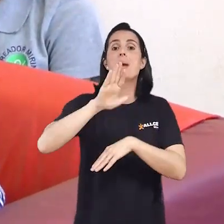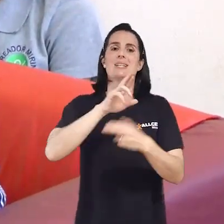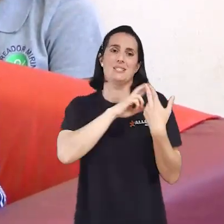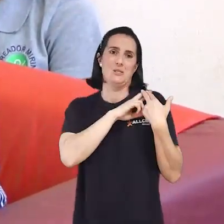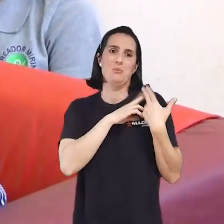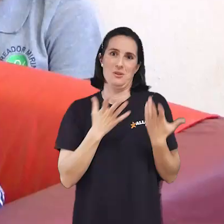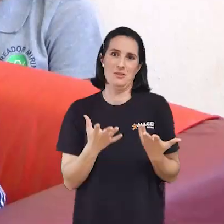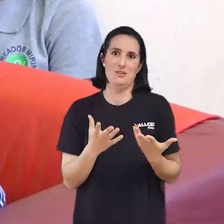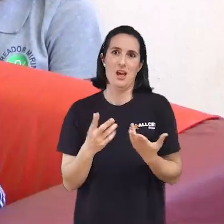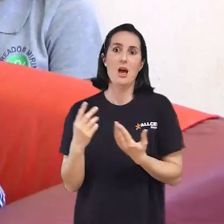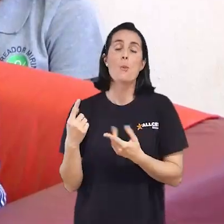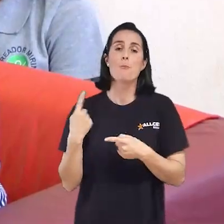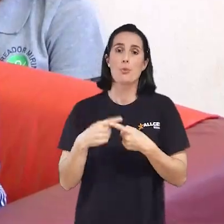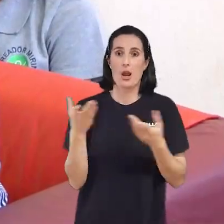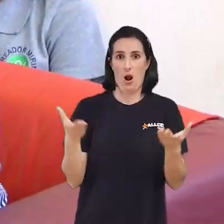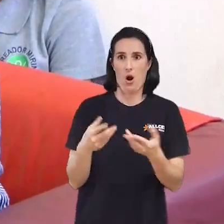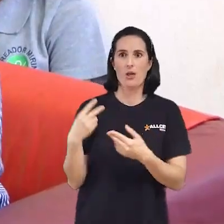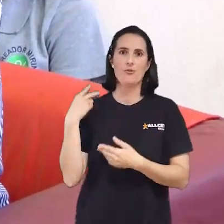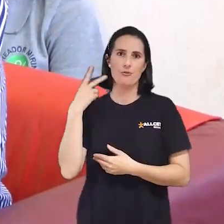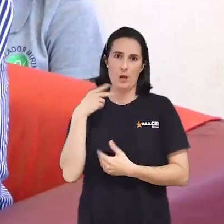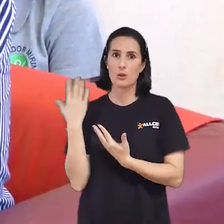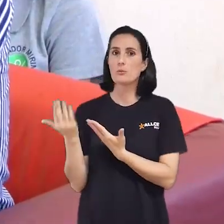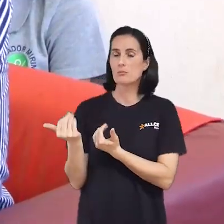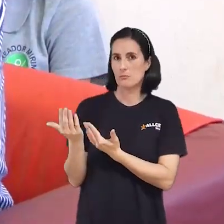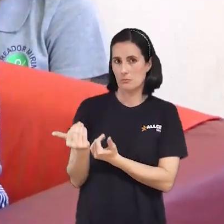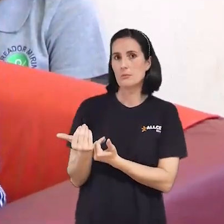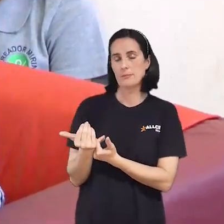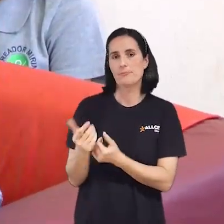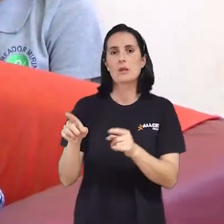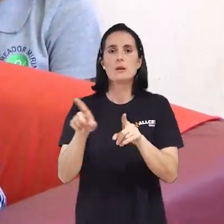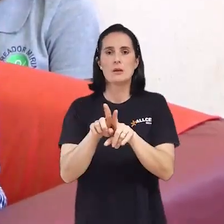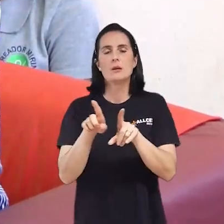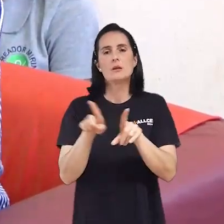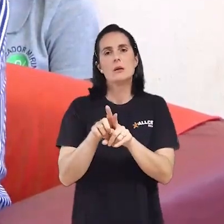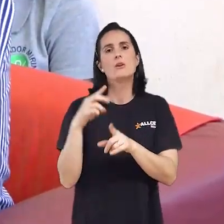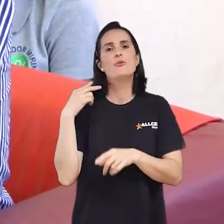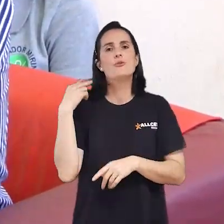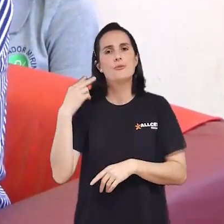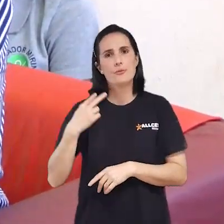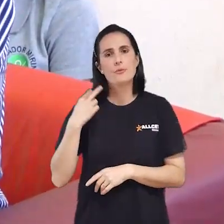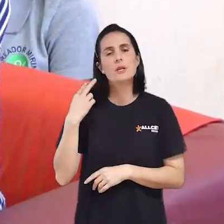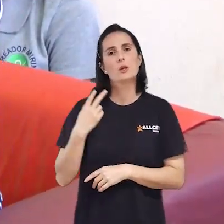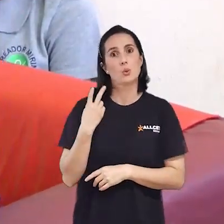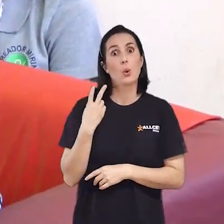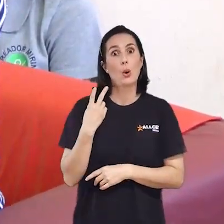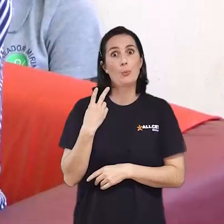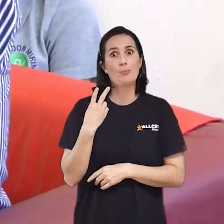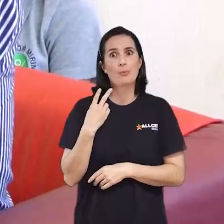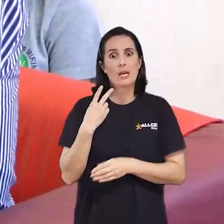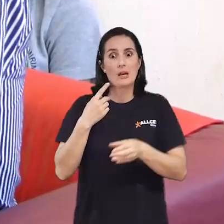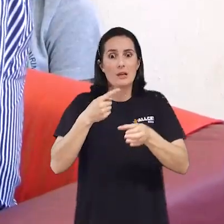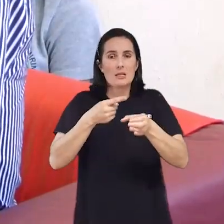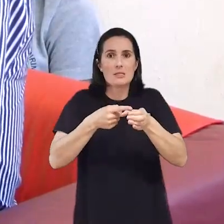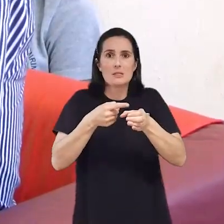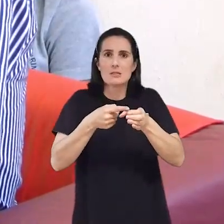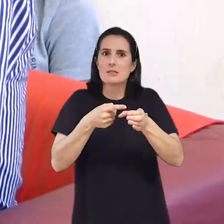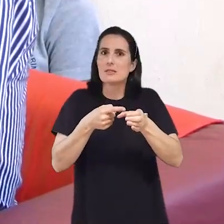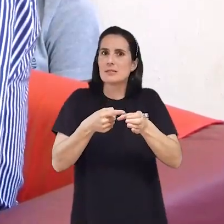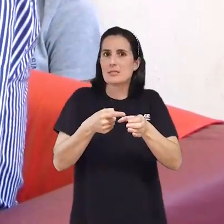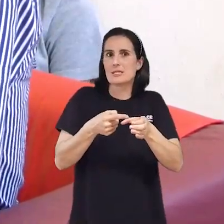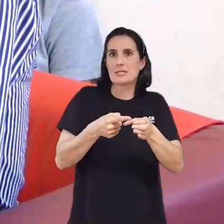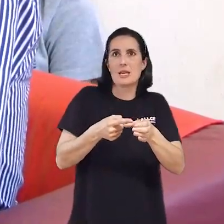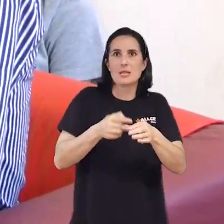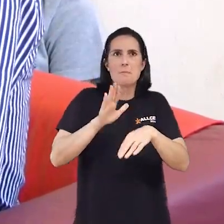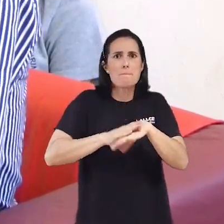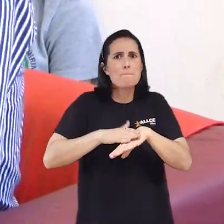quem sabe até igual, né? Ou de vocês um pouco maior até, porque vocês estão começando a vida política de